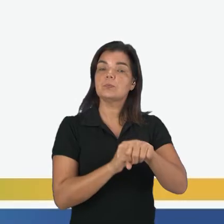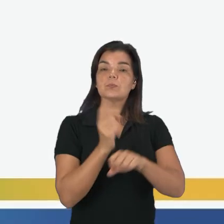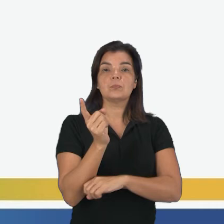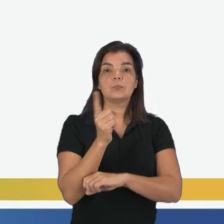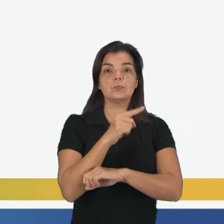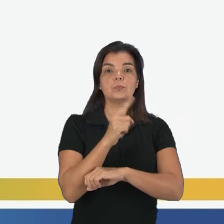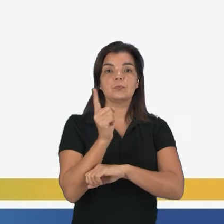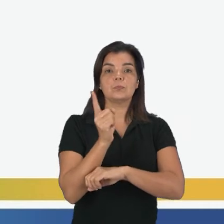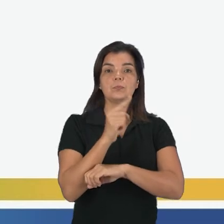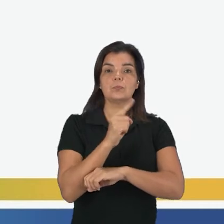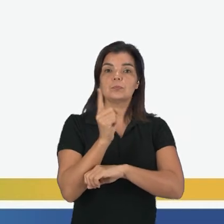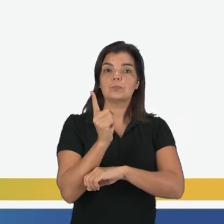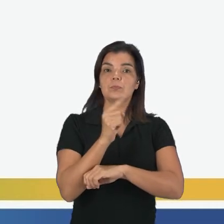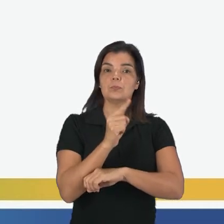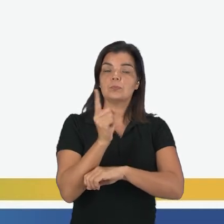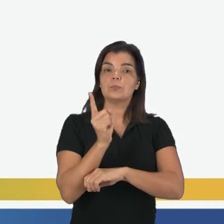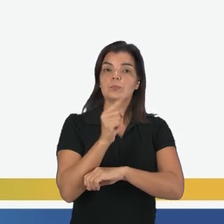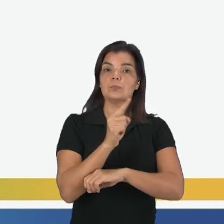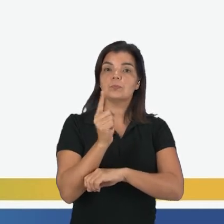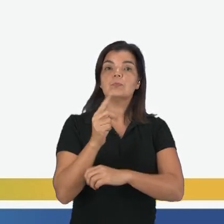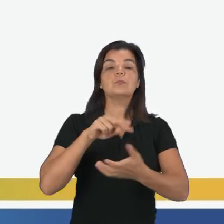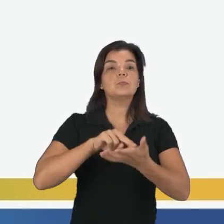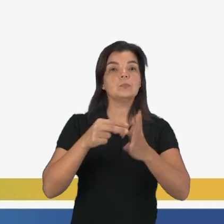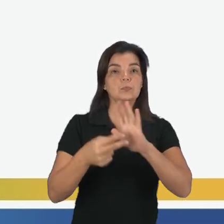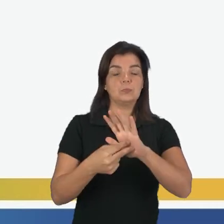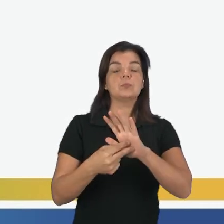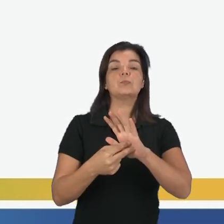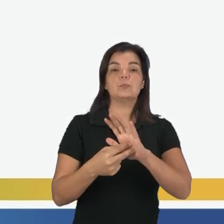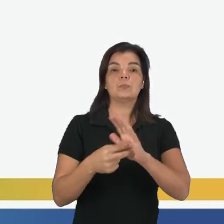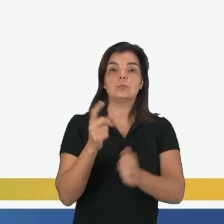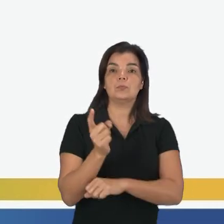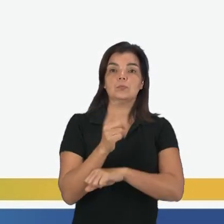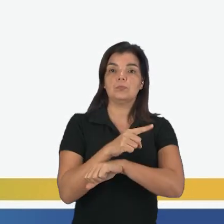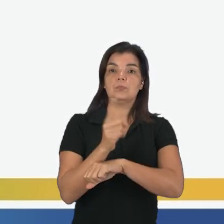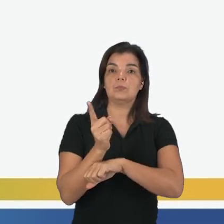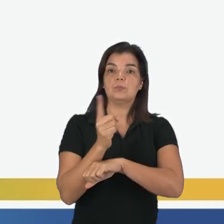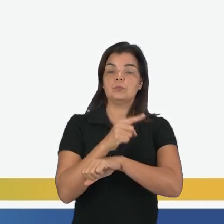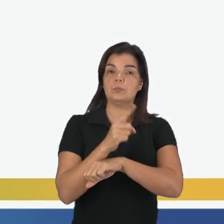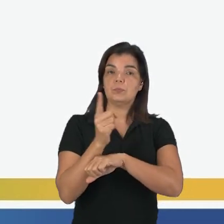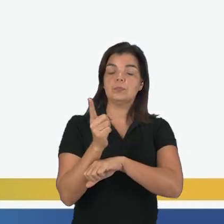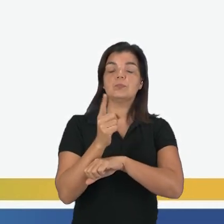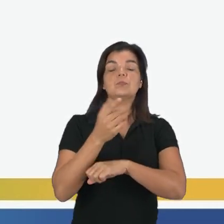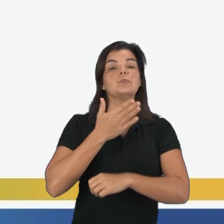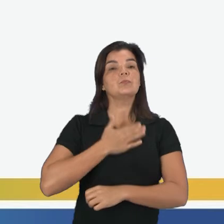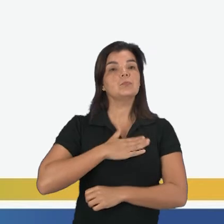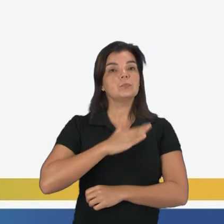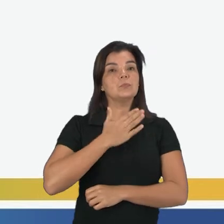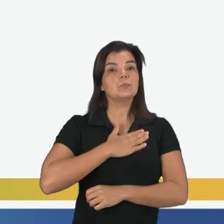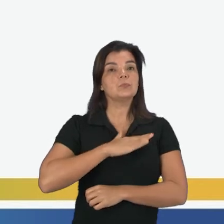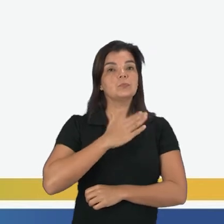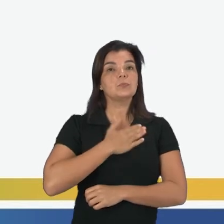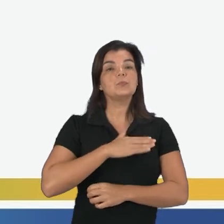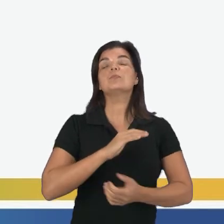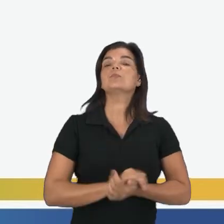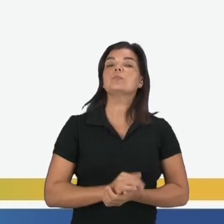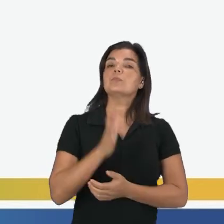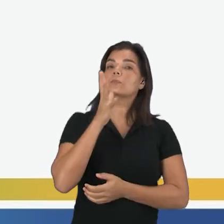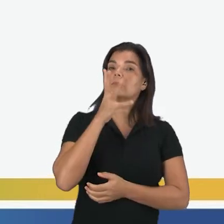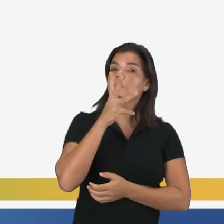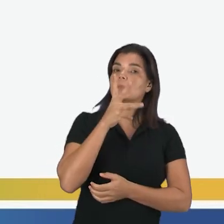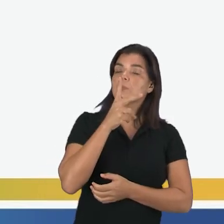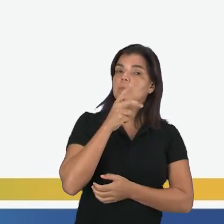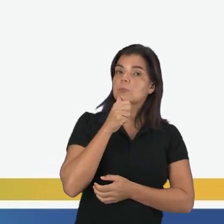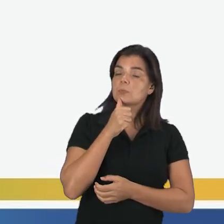um texto, utilizar o termo tic-tac, o relógio batia suavemente, lentamente,